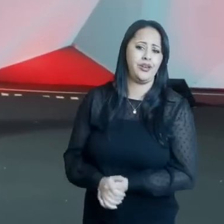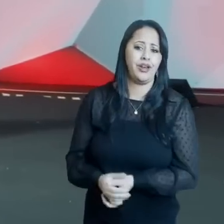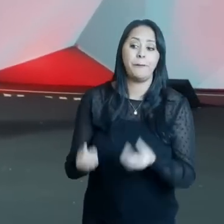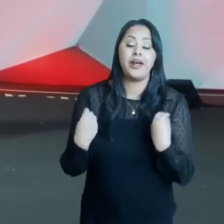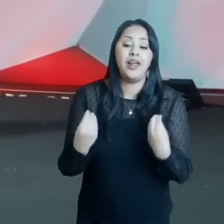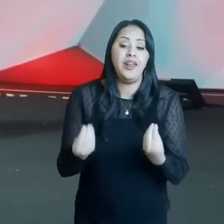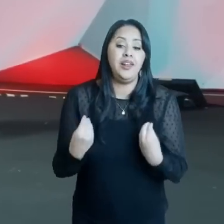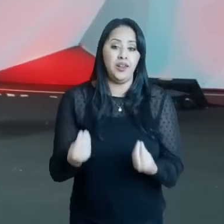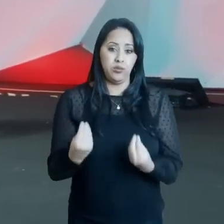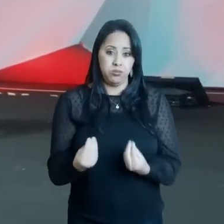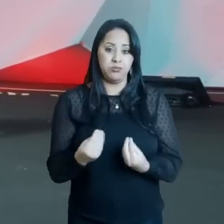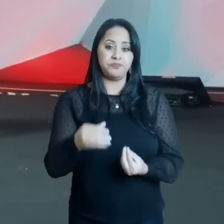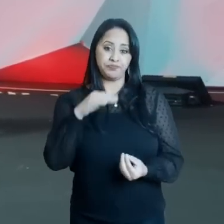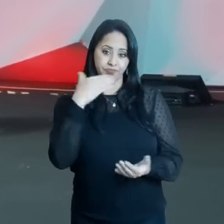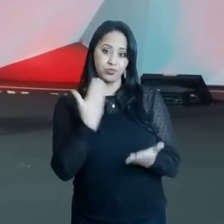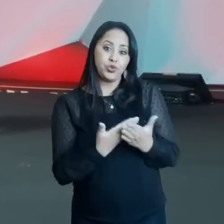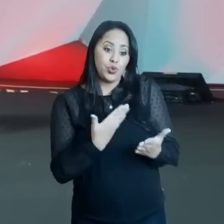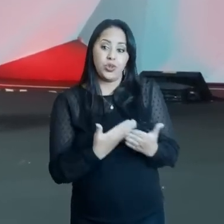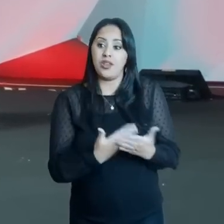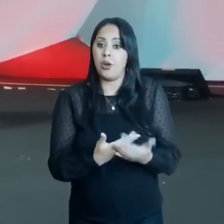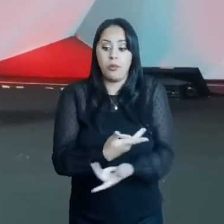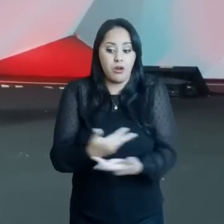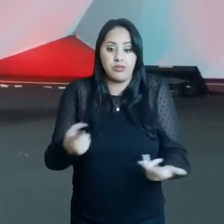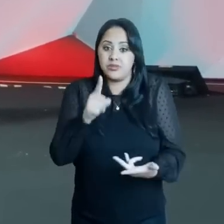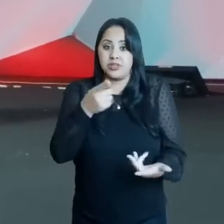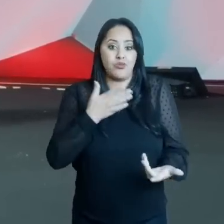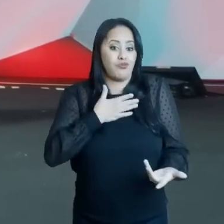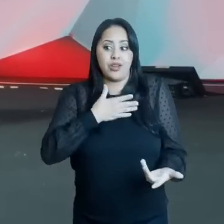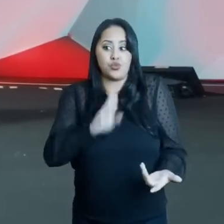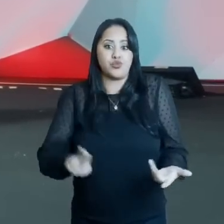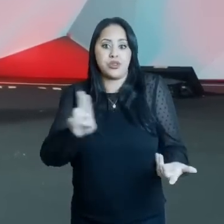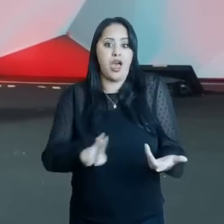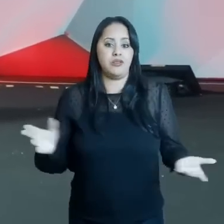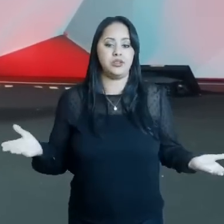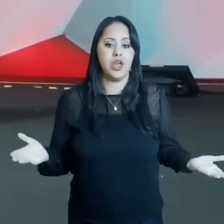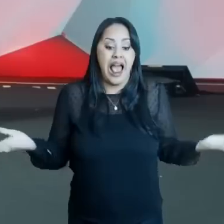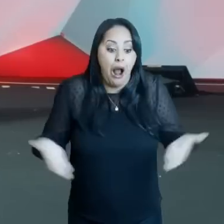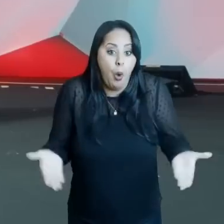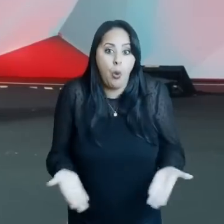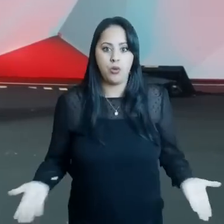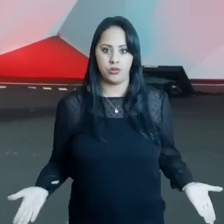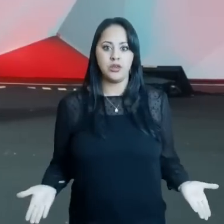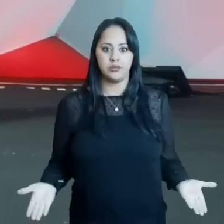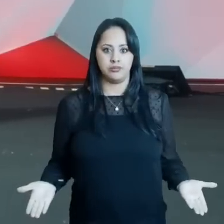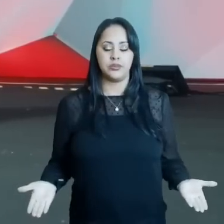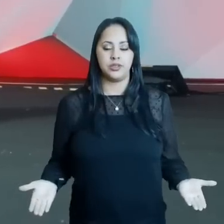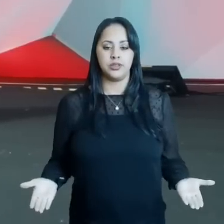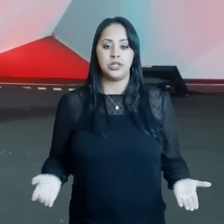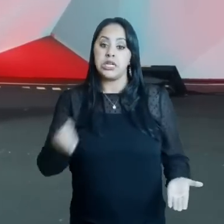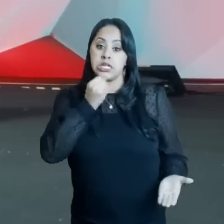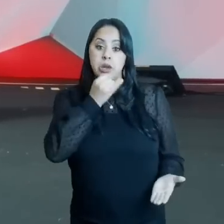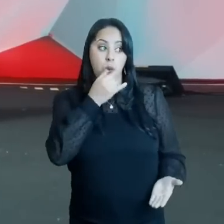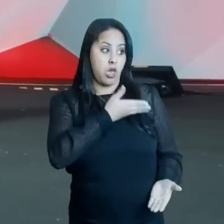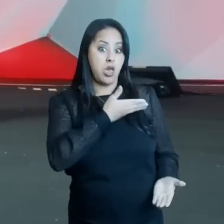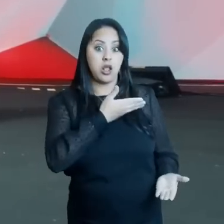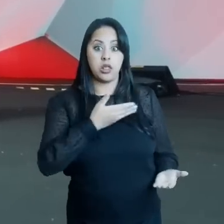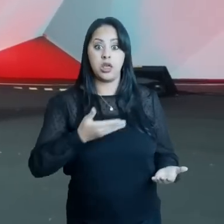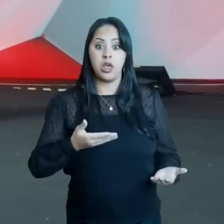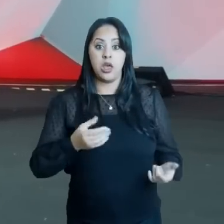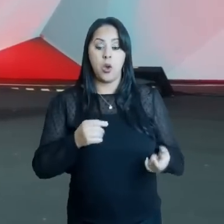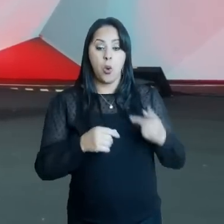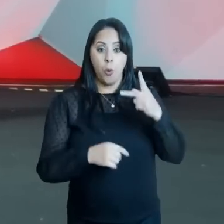tem por que você estudar. Para que você vai estudar uma coisa que você não vai usar imediato? O Pedro fazia isso, o Pedro